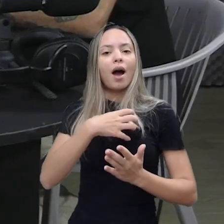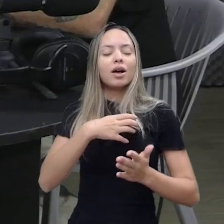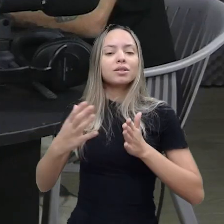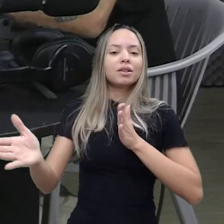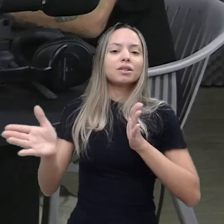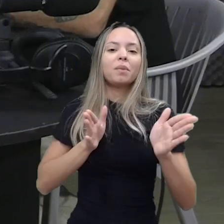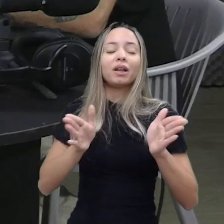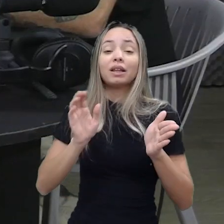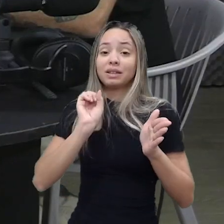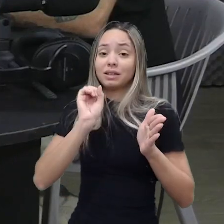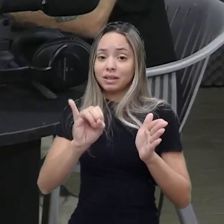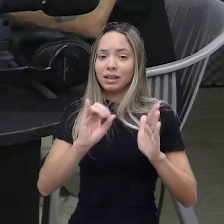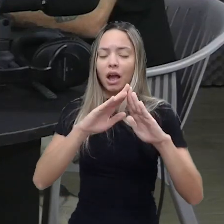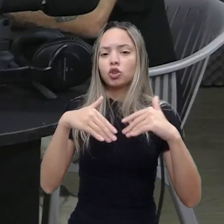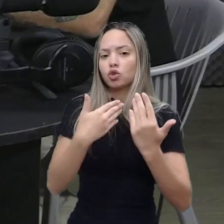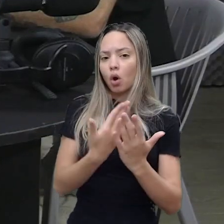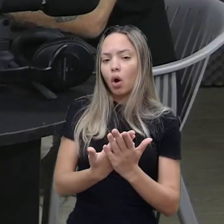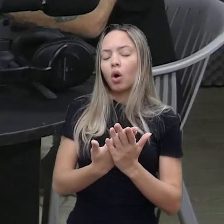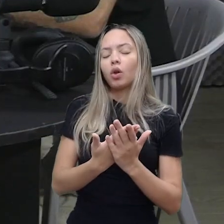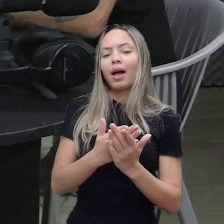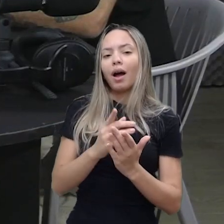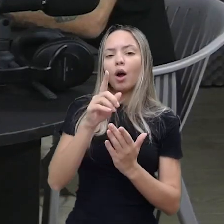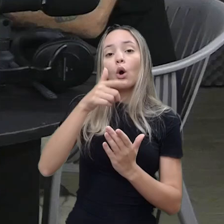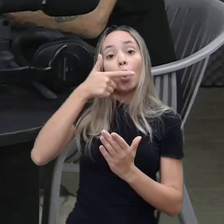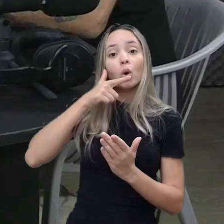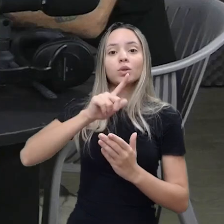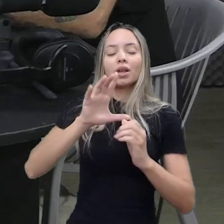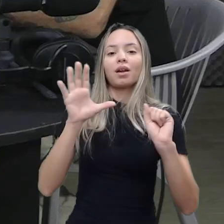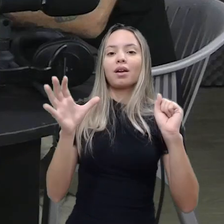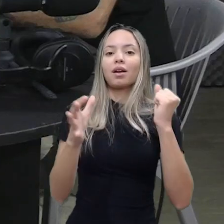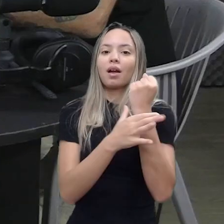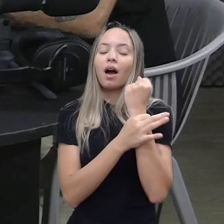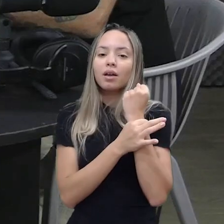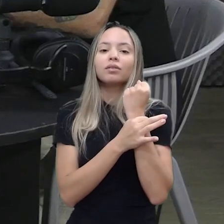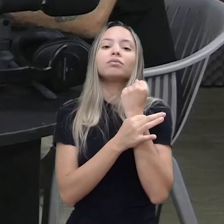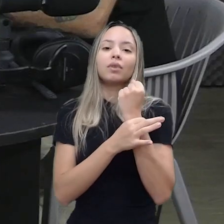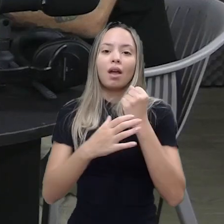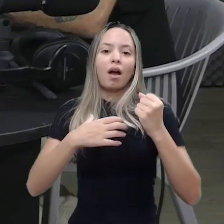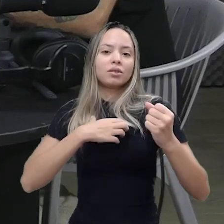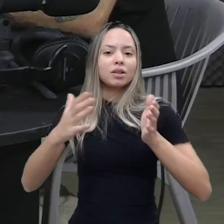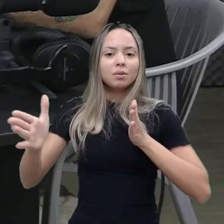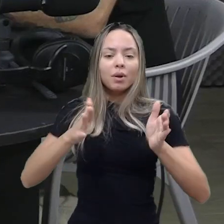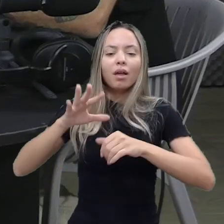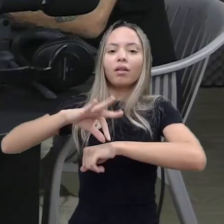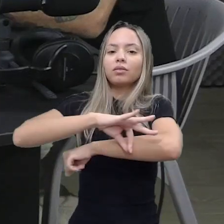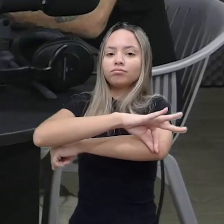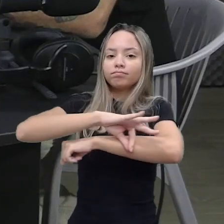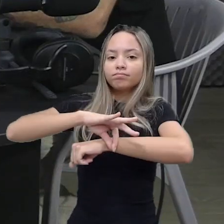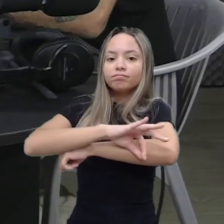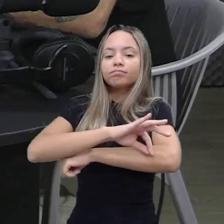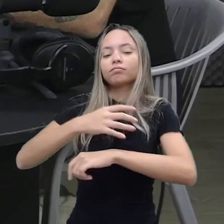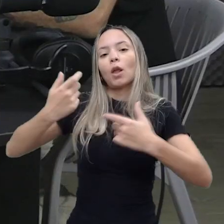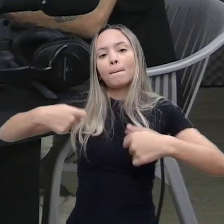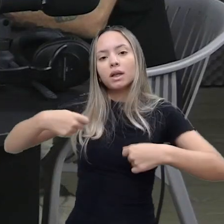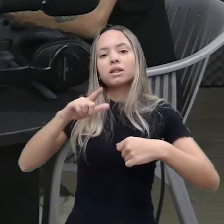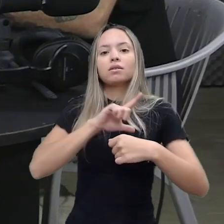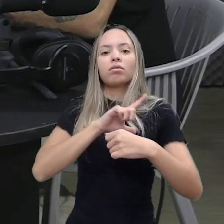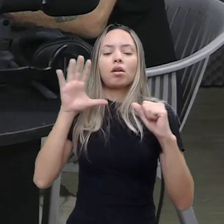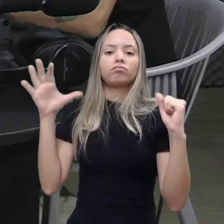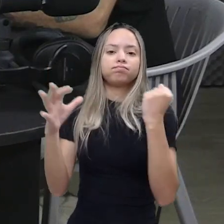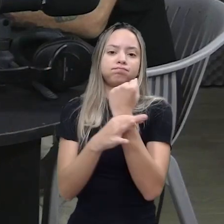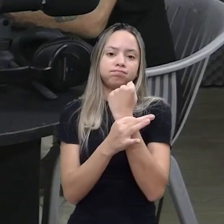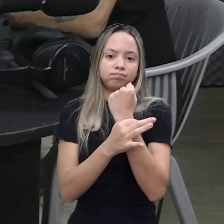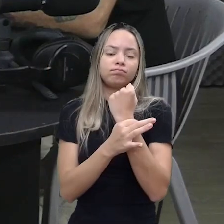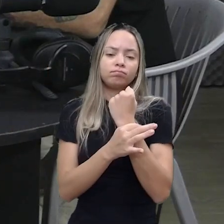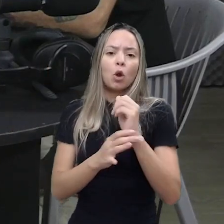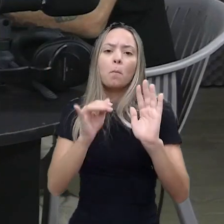escola não consegue garantir uma acessibilidade arquitetônica, isso precisa ser assegurado. Ela precisa de uma rampa, precisa de um